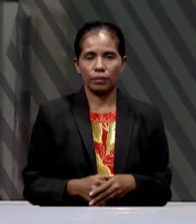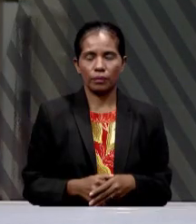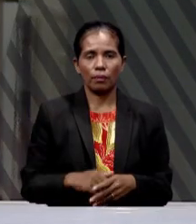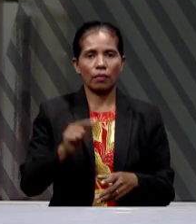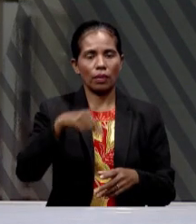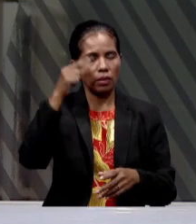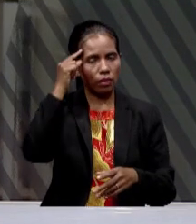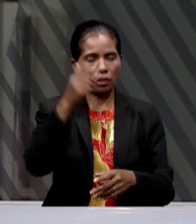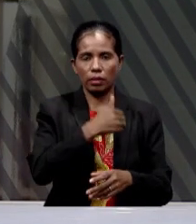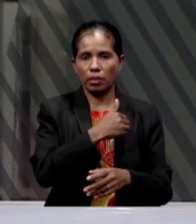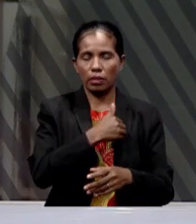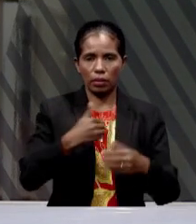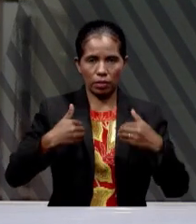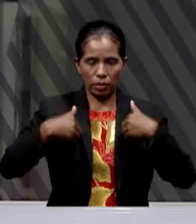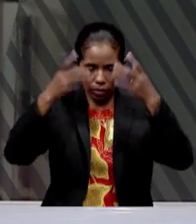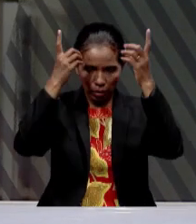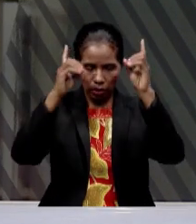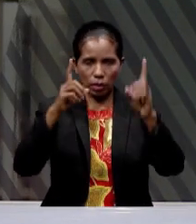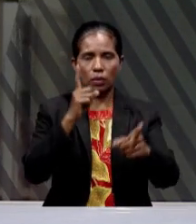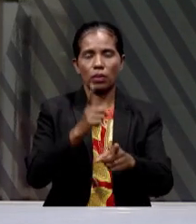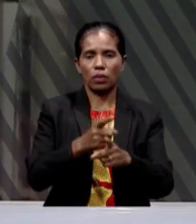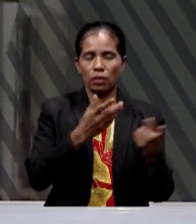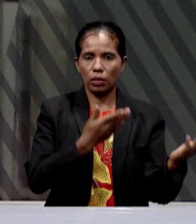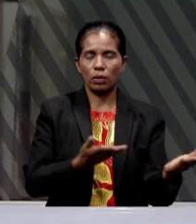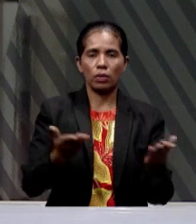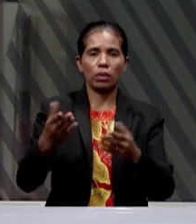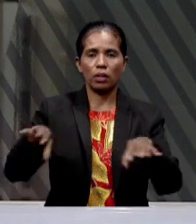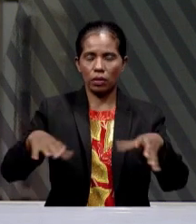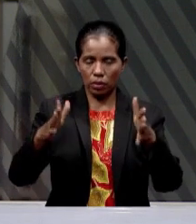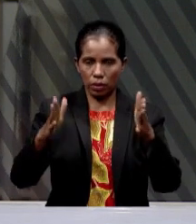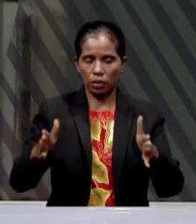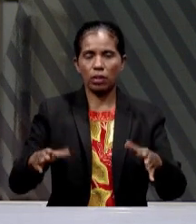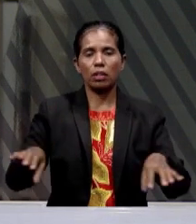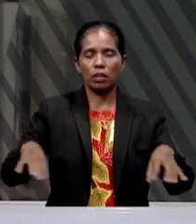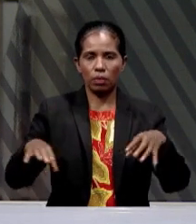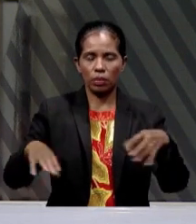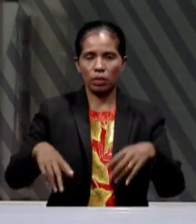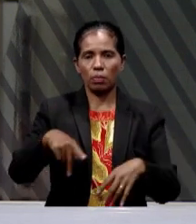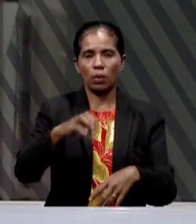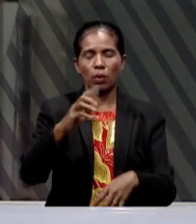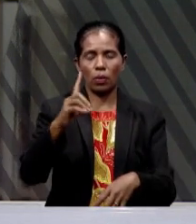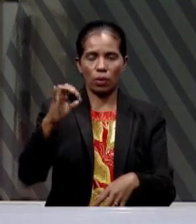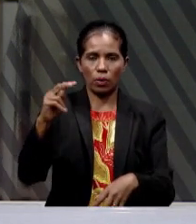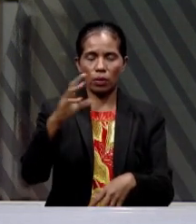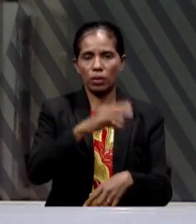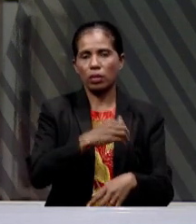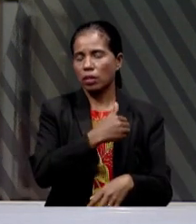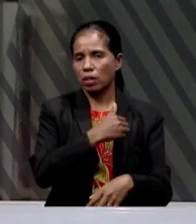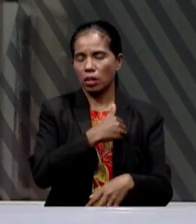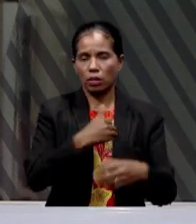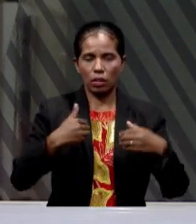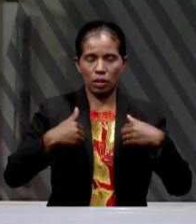Governo se deu que a decisão certa, haruka trabalhador Timor-Leste serviço a Polônia, tamba se deu que a acordo